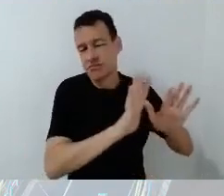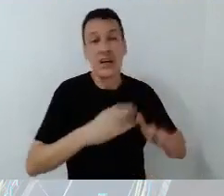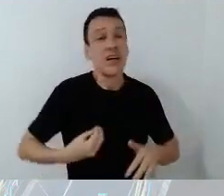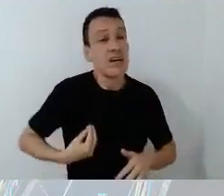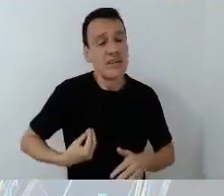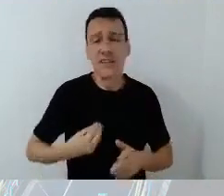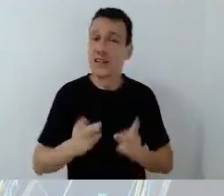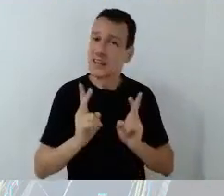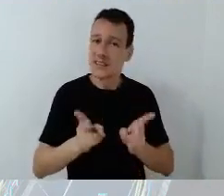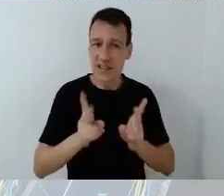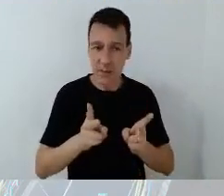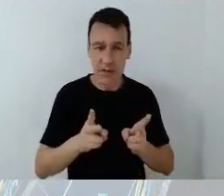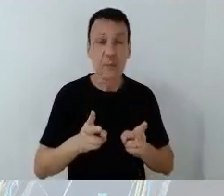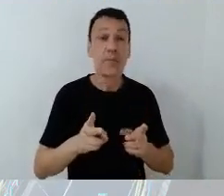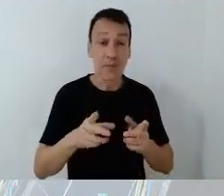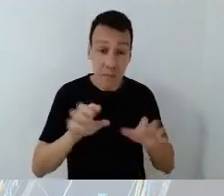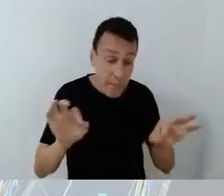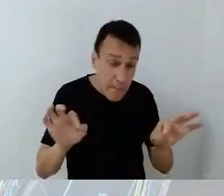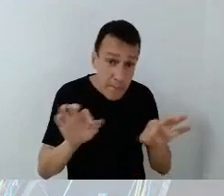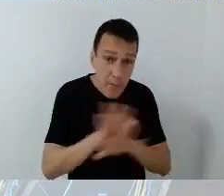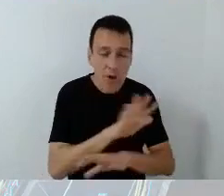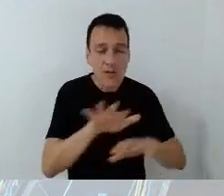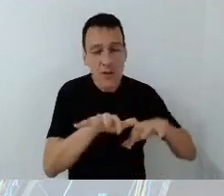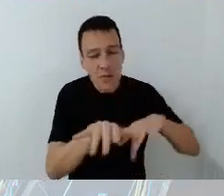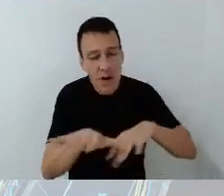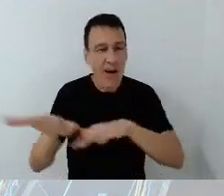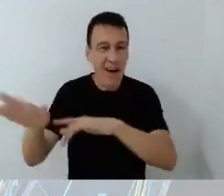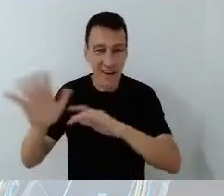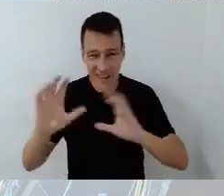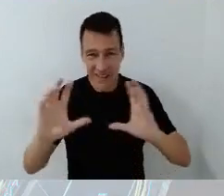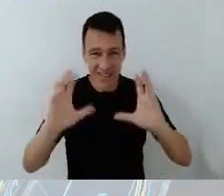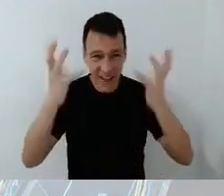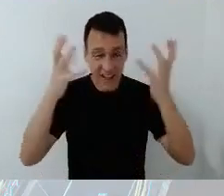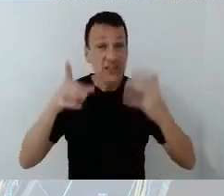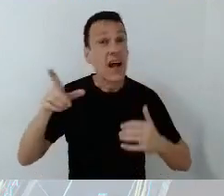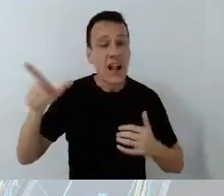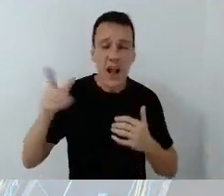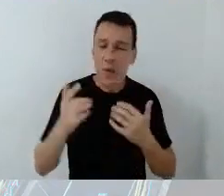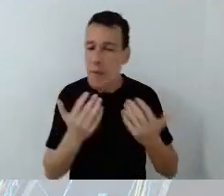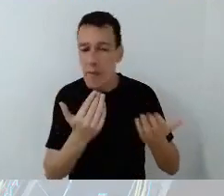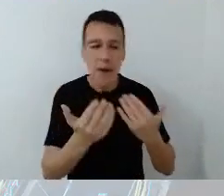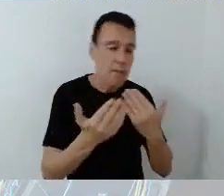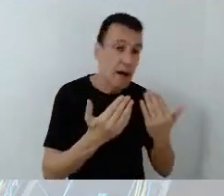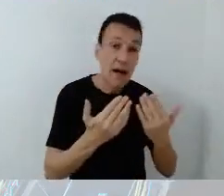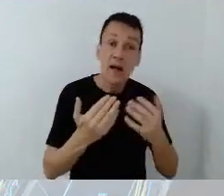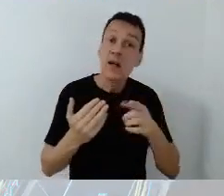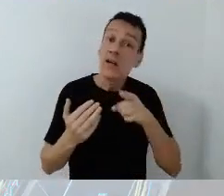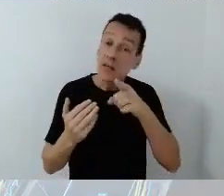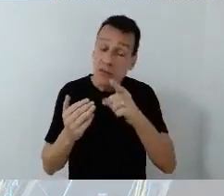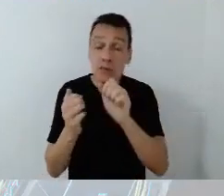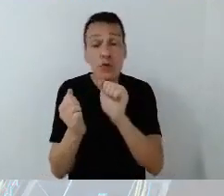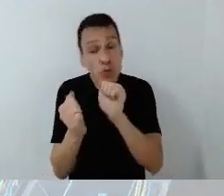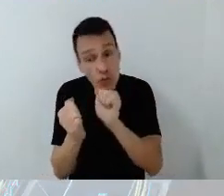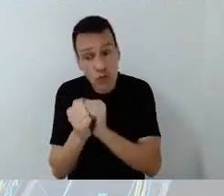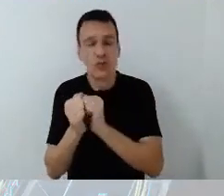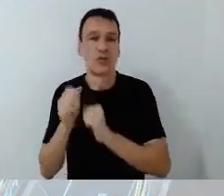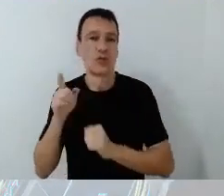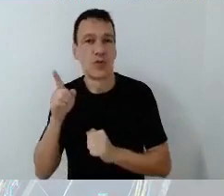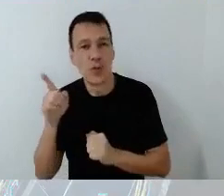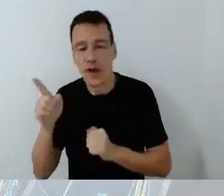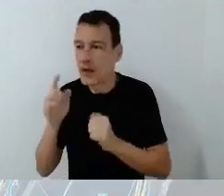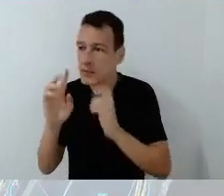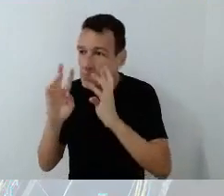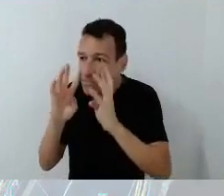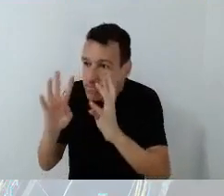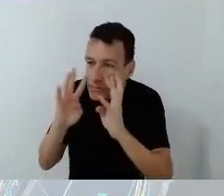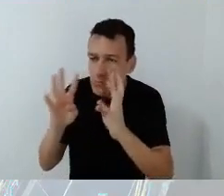quando você estiver ali com alguém, conversando, esteja com a pessoa. Perceba? Troca.